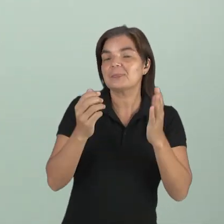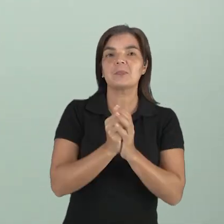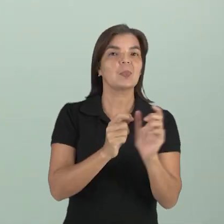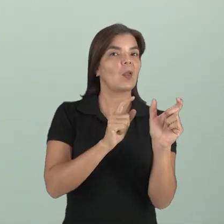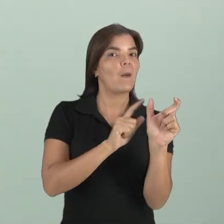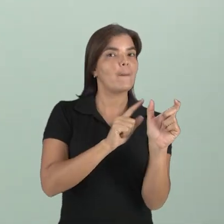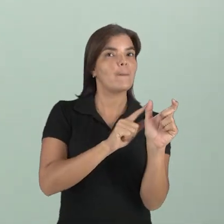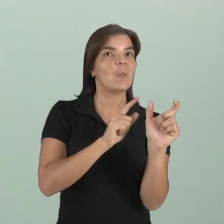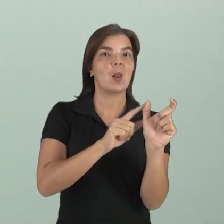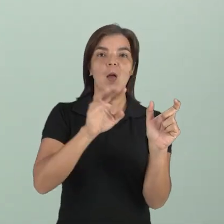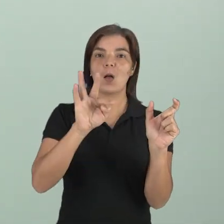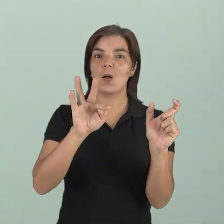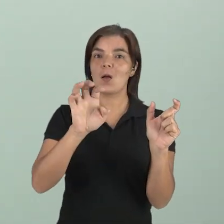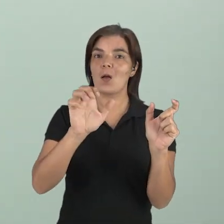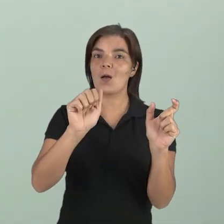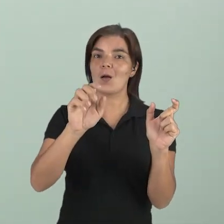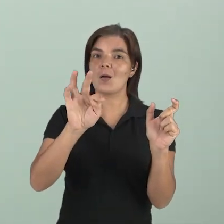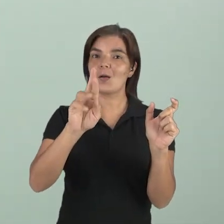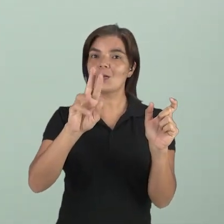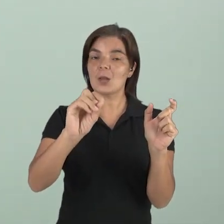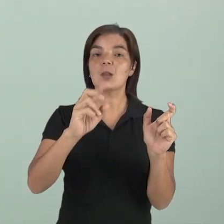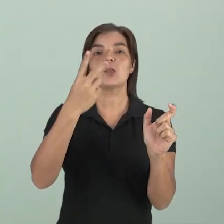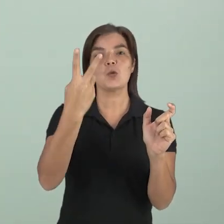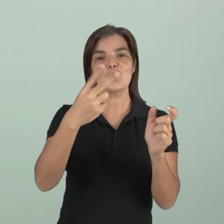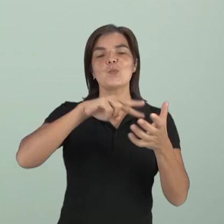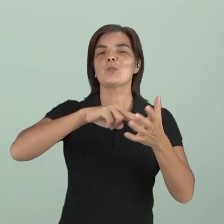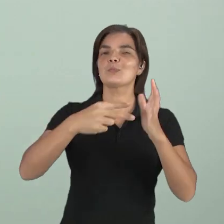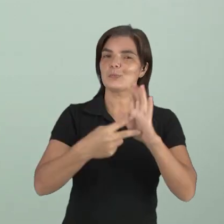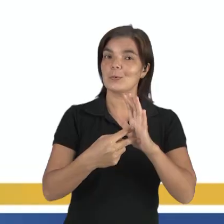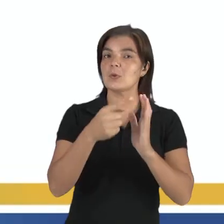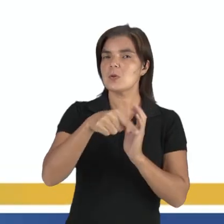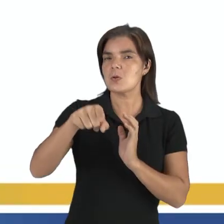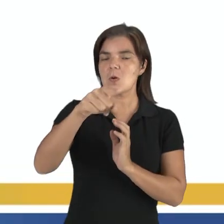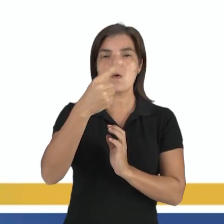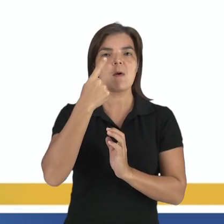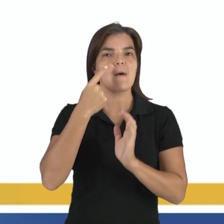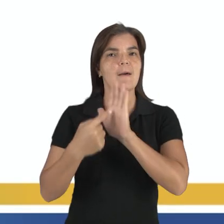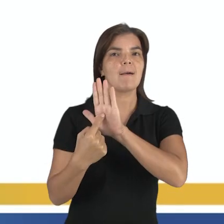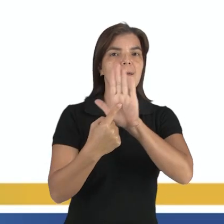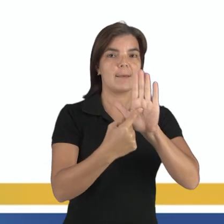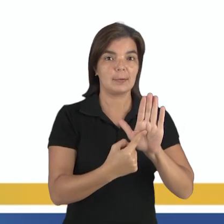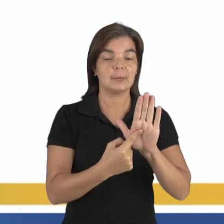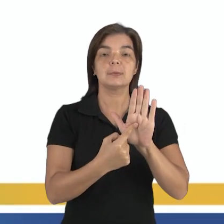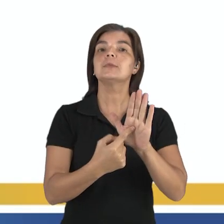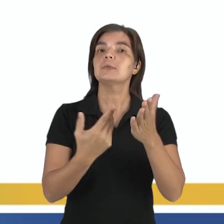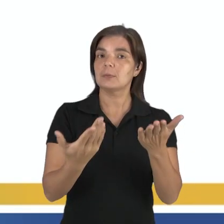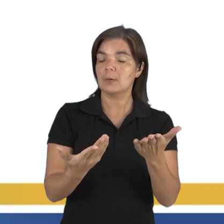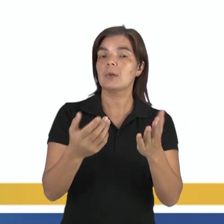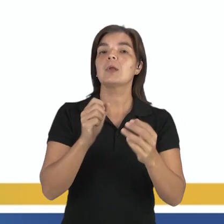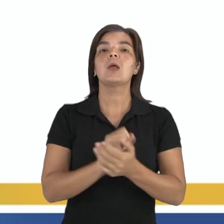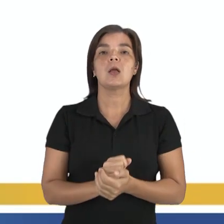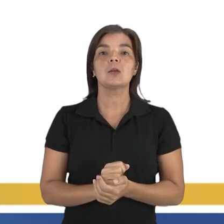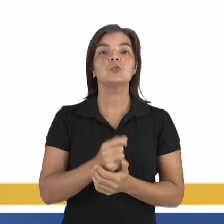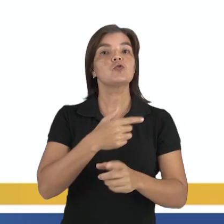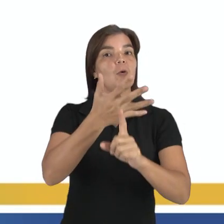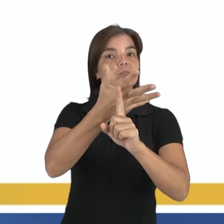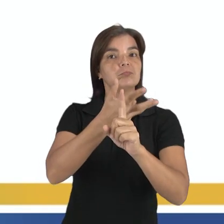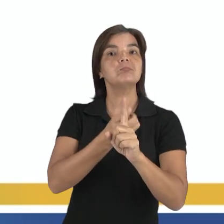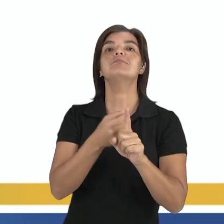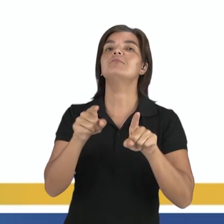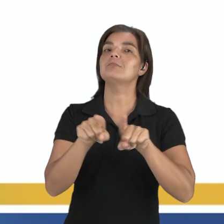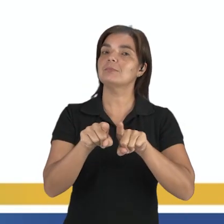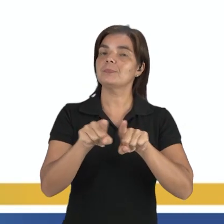a palavra teatro tem essas duas funções. E quando você apresenta o teatro, é uma forma de